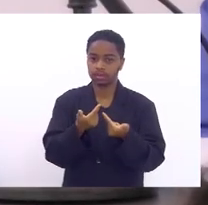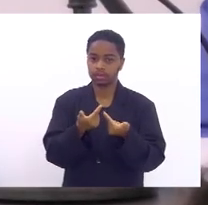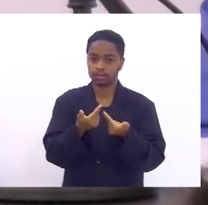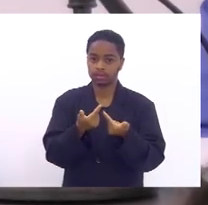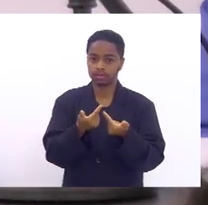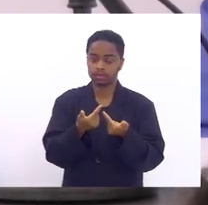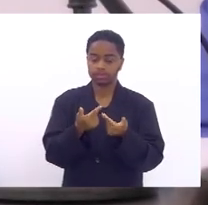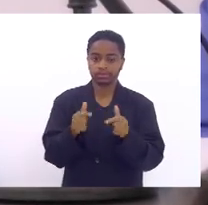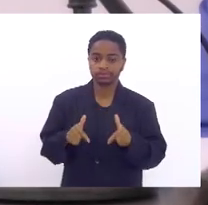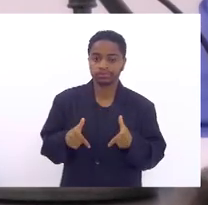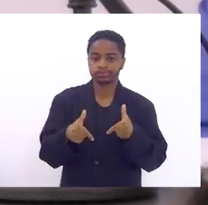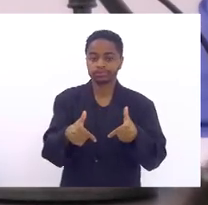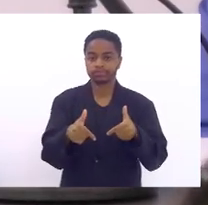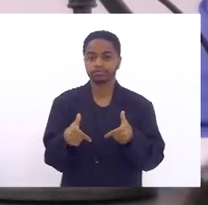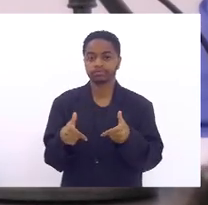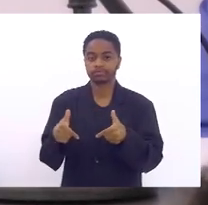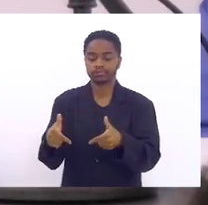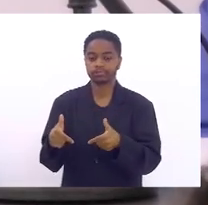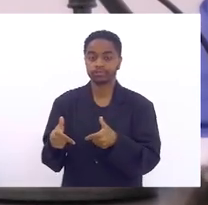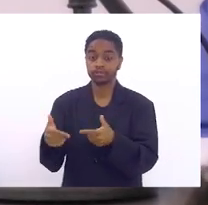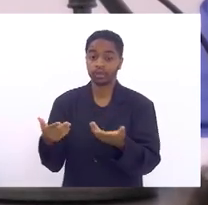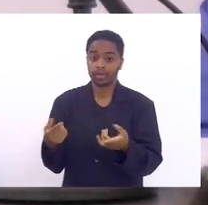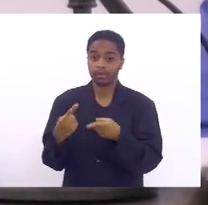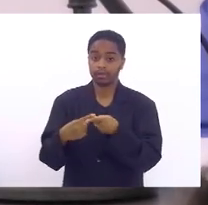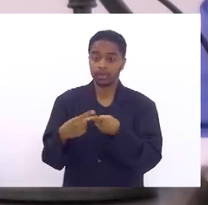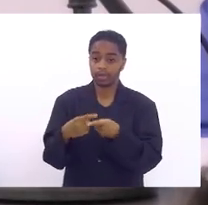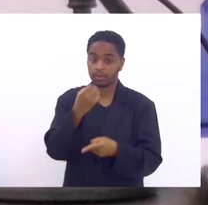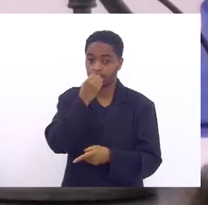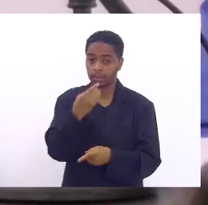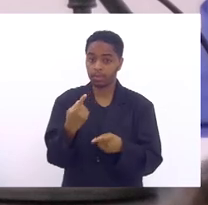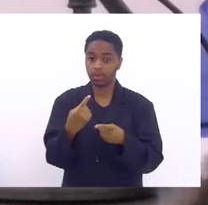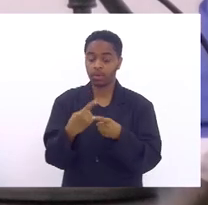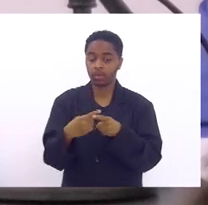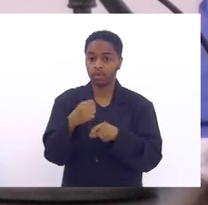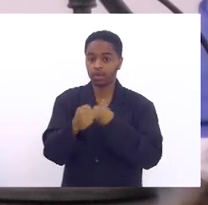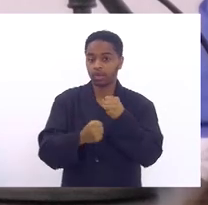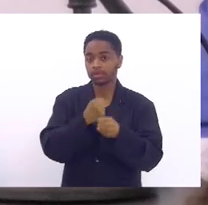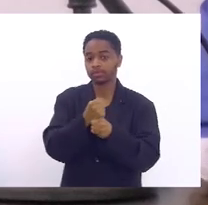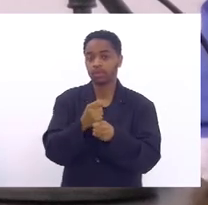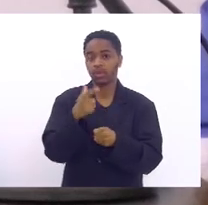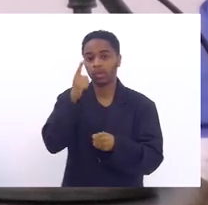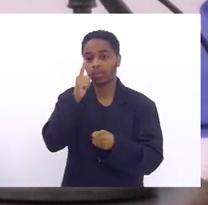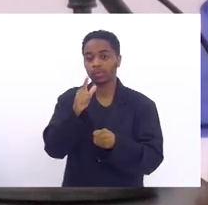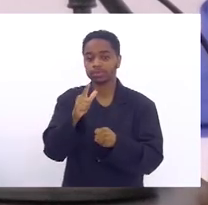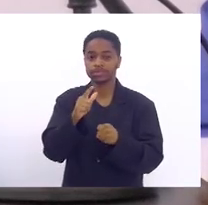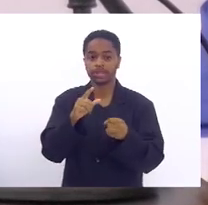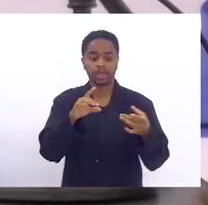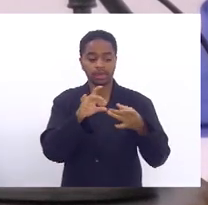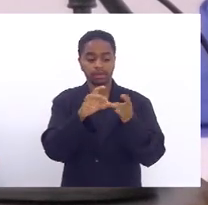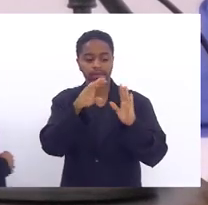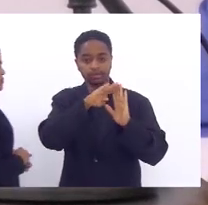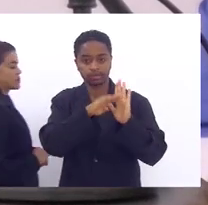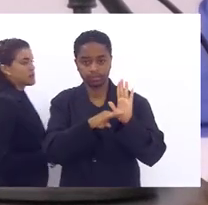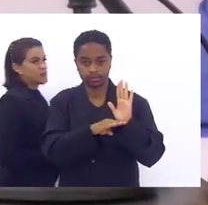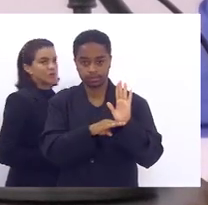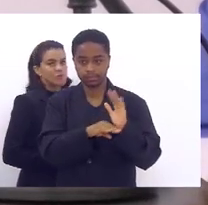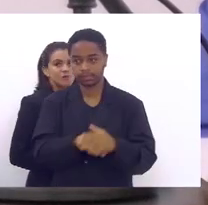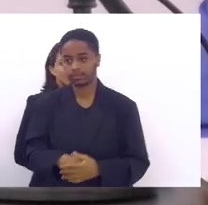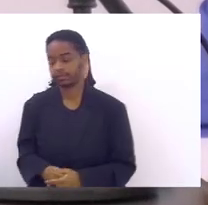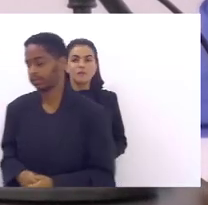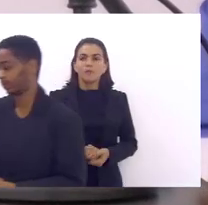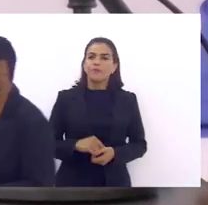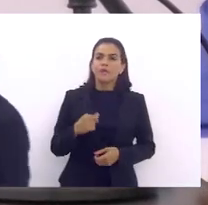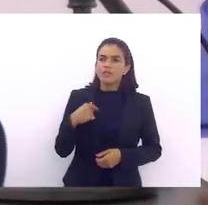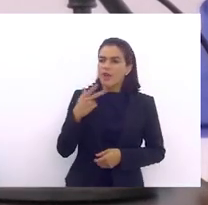nossas atuações é bom que o ano o ano que vem a gente já tem por onde se pautar porque aqui são discutidas e são